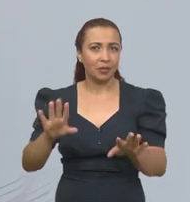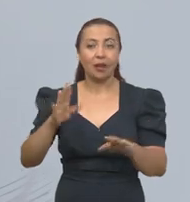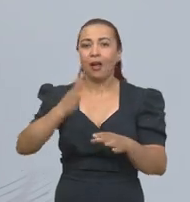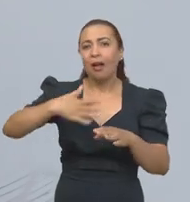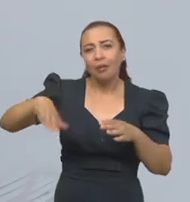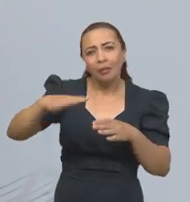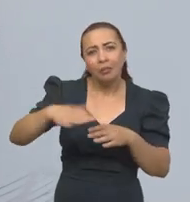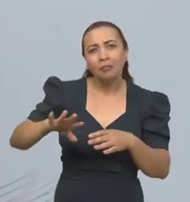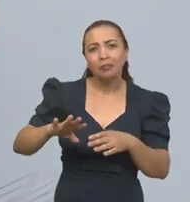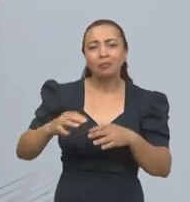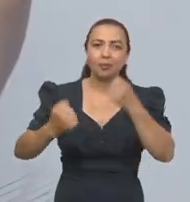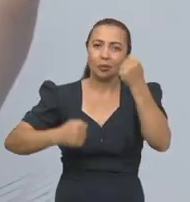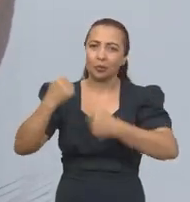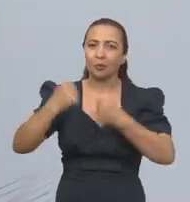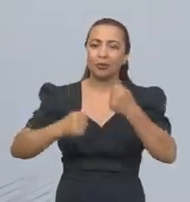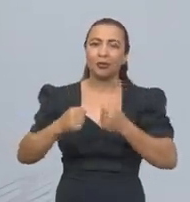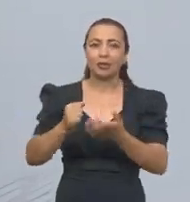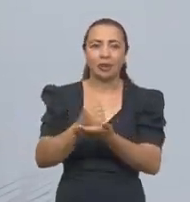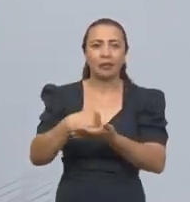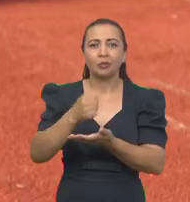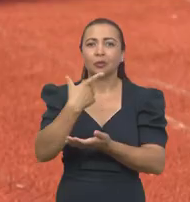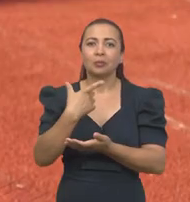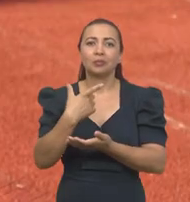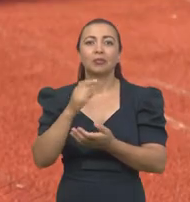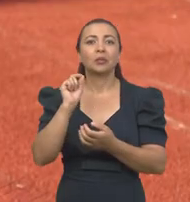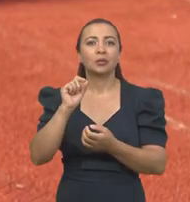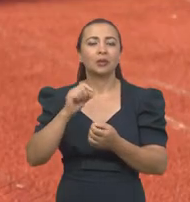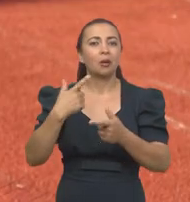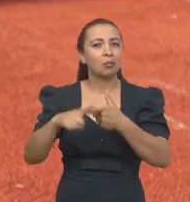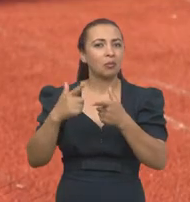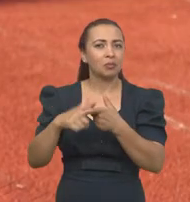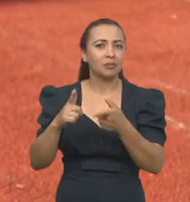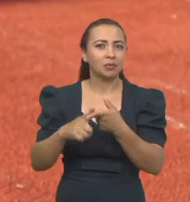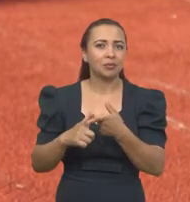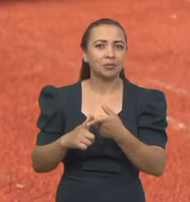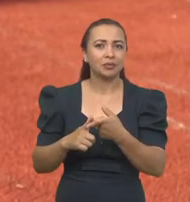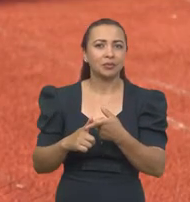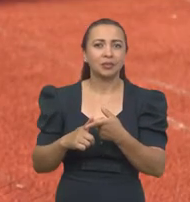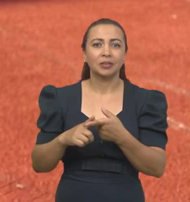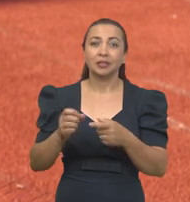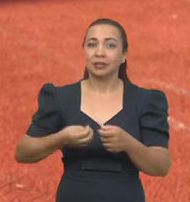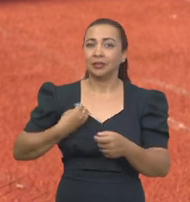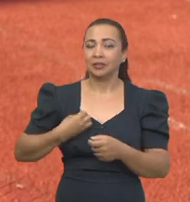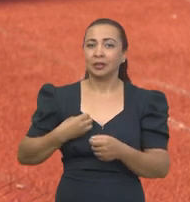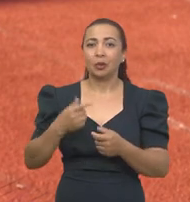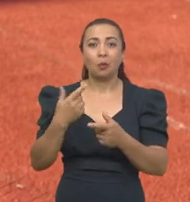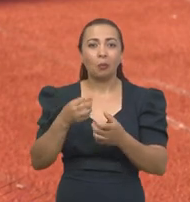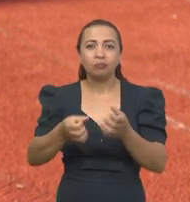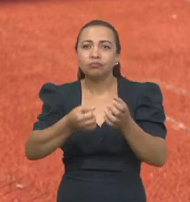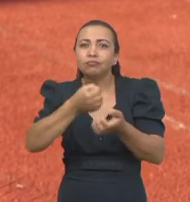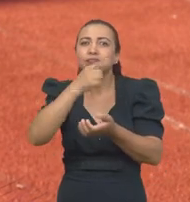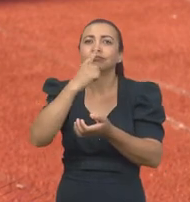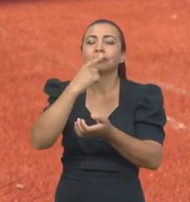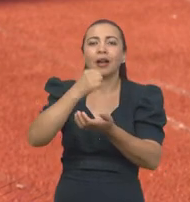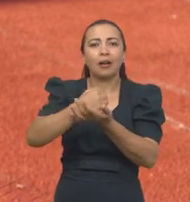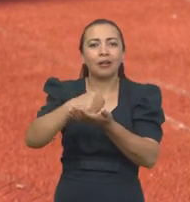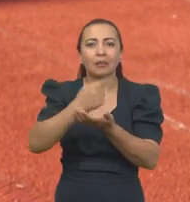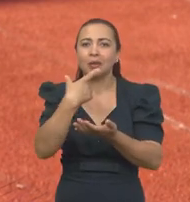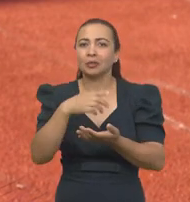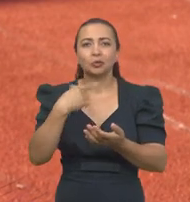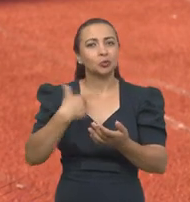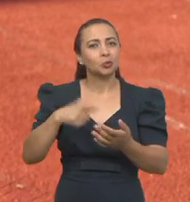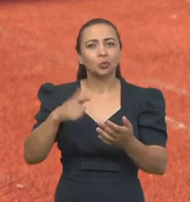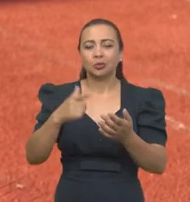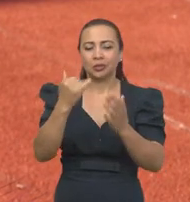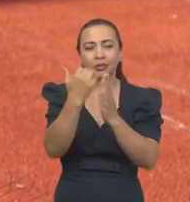isso lá no meio da corrida já tomava anti-inflamatório só que que é a grande problema é são tomando o medicamento sem uma